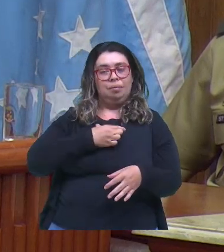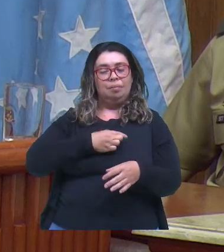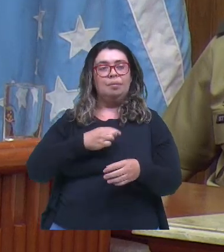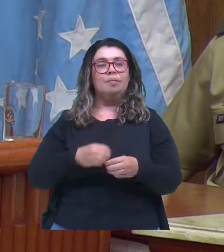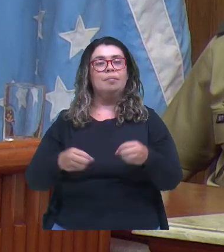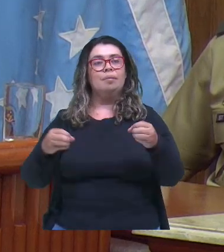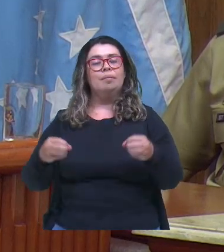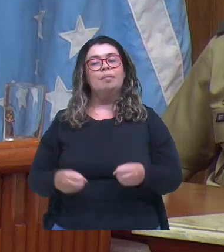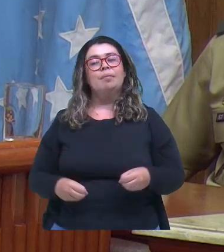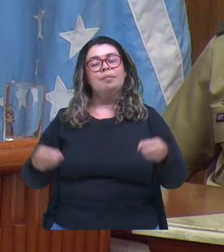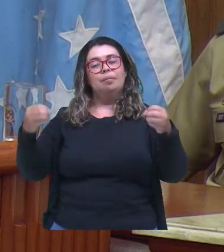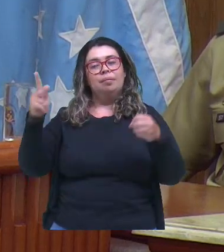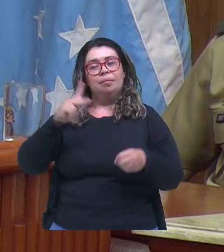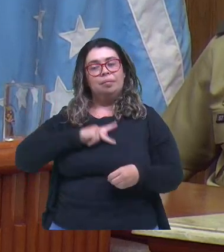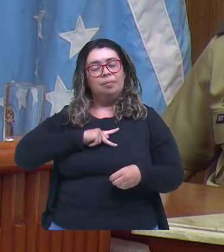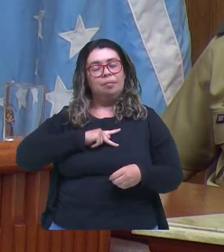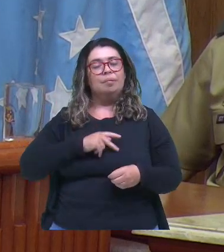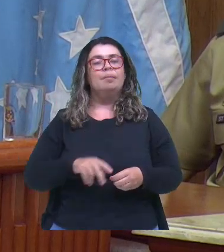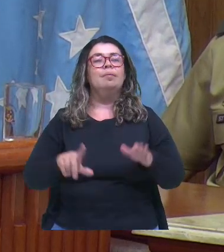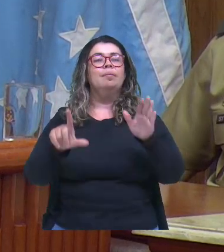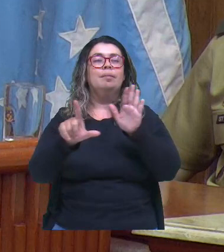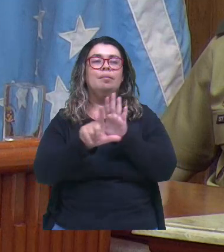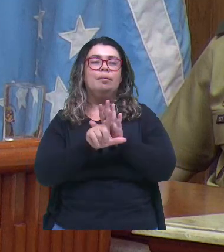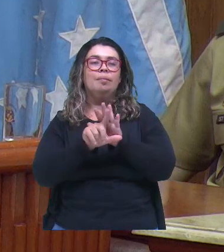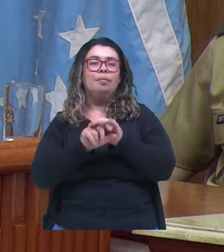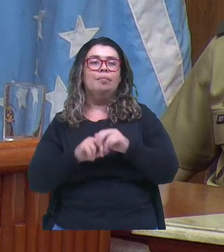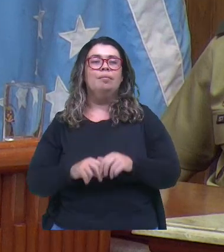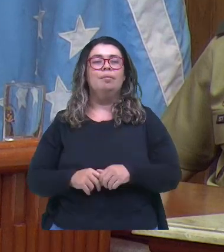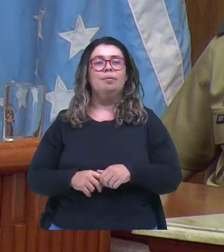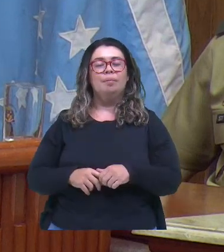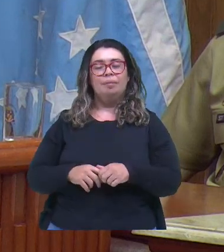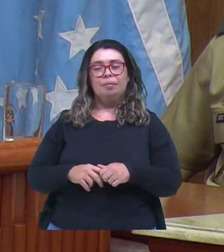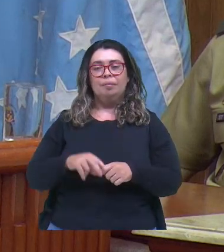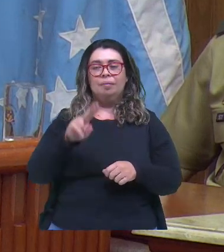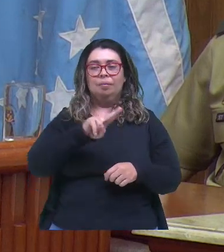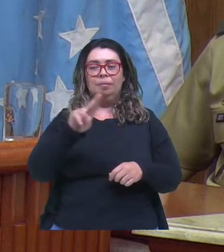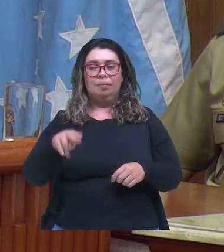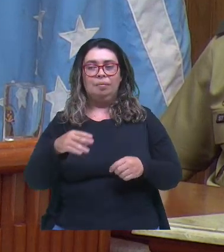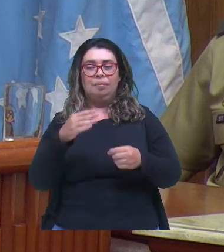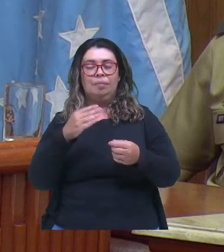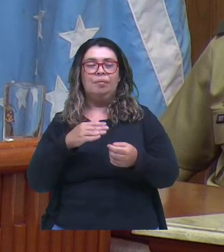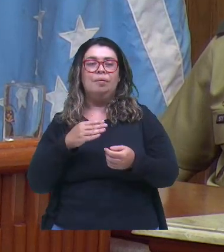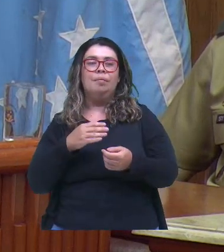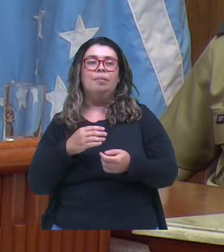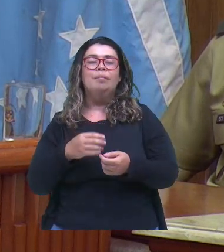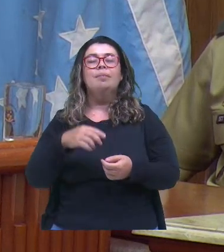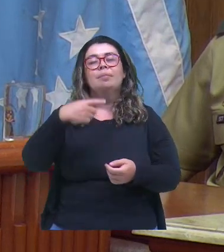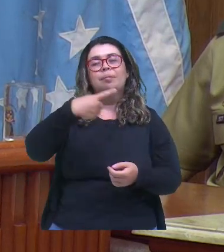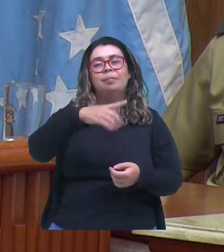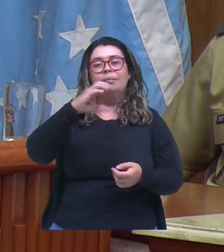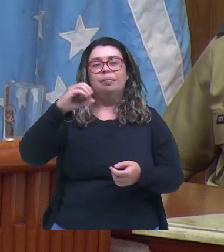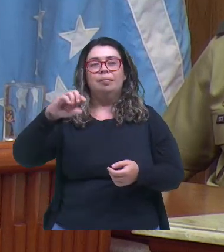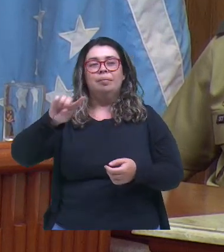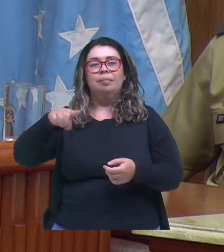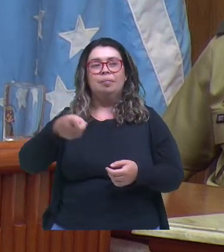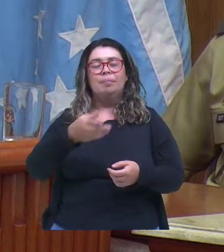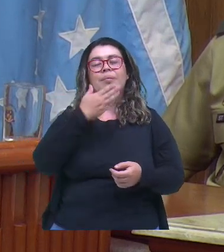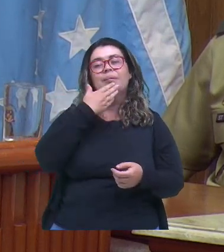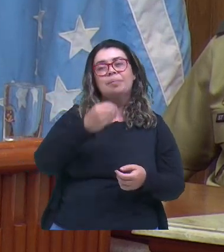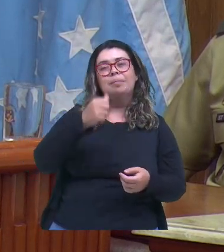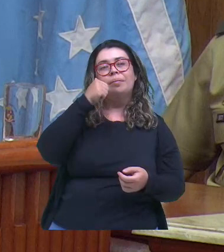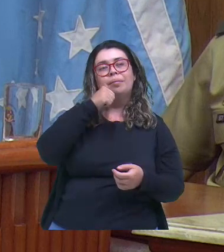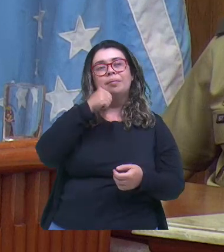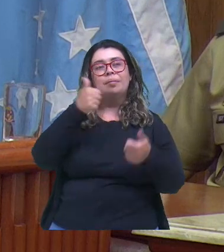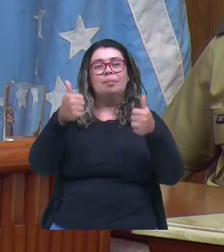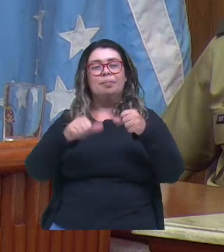Legislativo. Então, a cada um dos senhores, e em nome dos quase 100 mil homens e mulheres que hoje estão agora nas